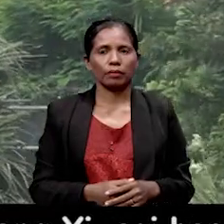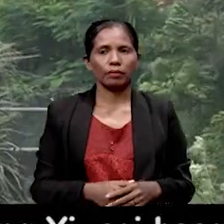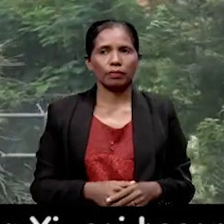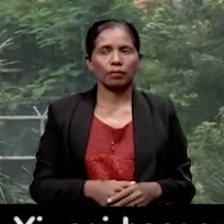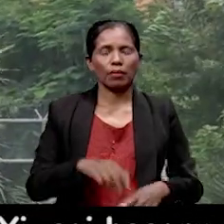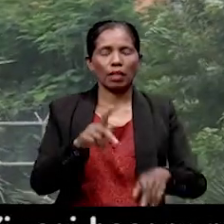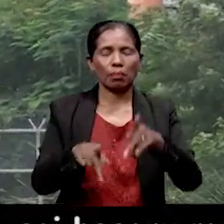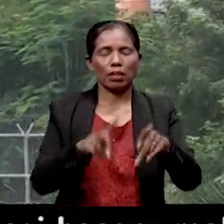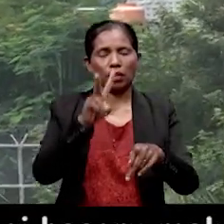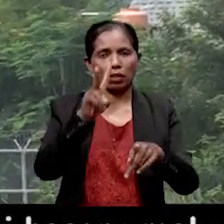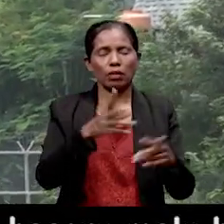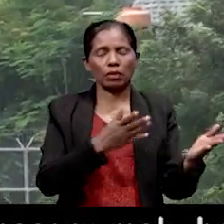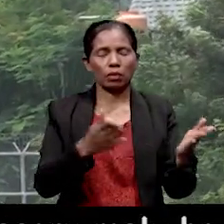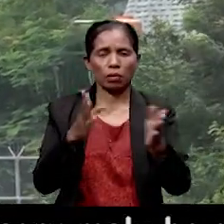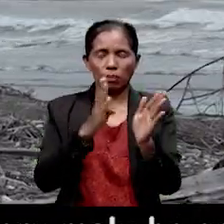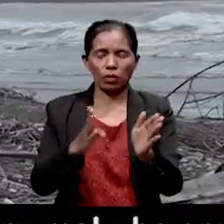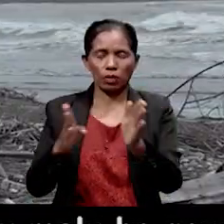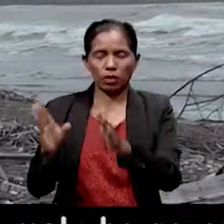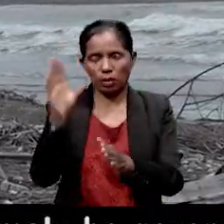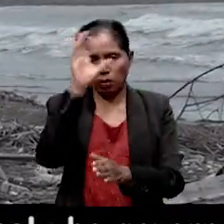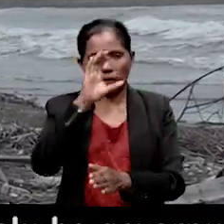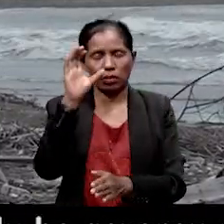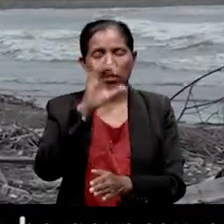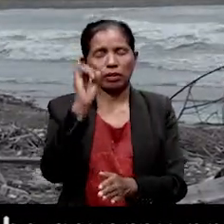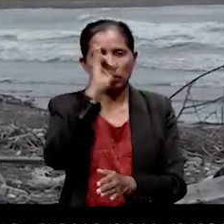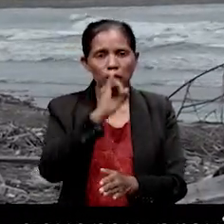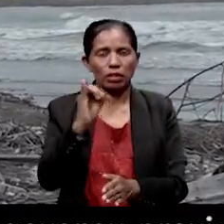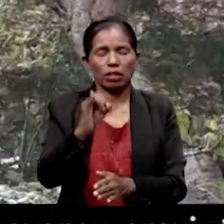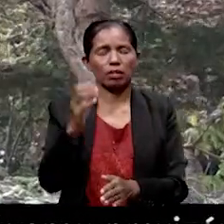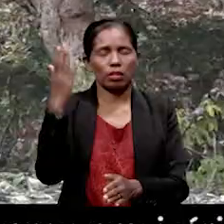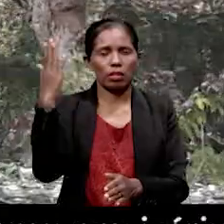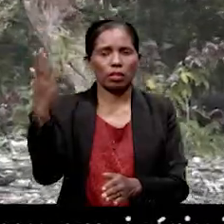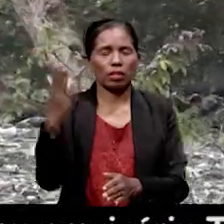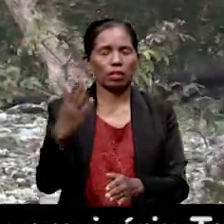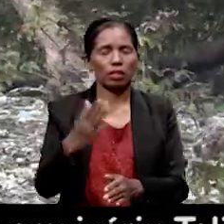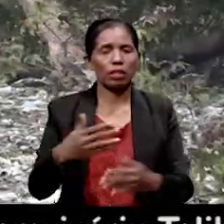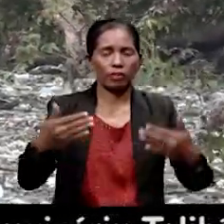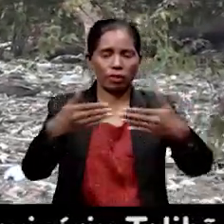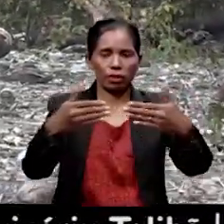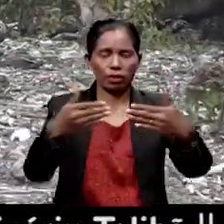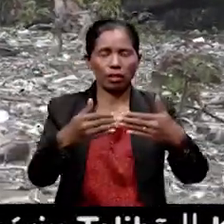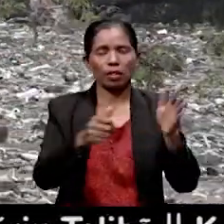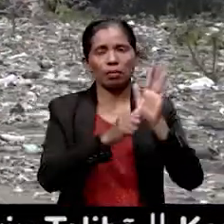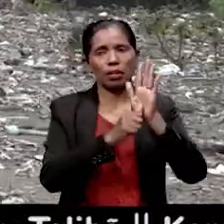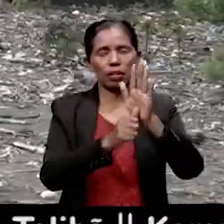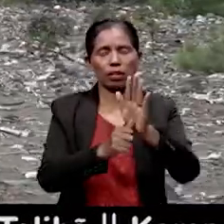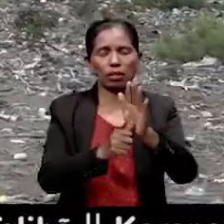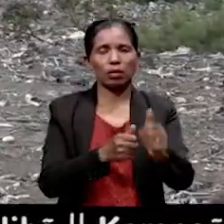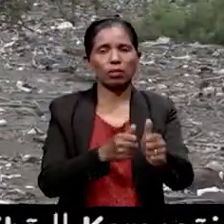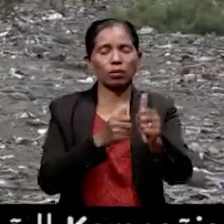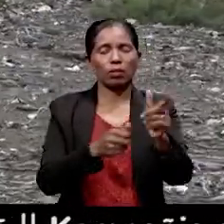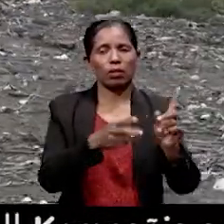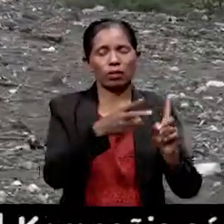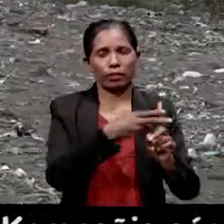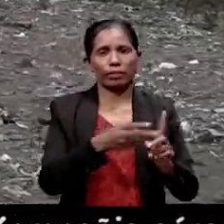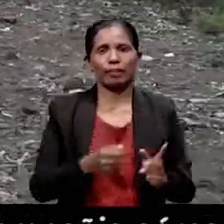Sidadão na Hungria submeteona ba proceso identificação e a quartel Unidade de Patrulhamento Fronteira Batugade, a fim apresenta ba cumpri quarentena. E